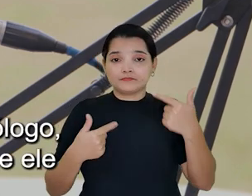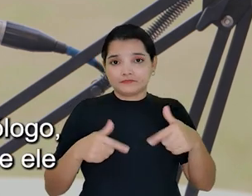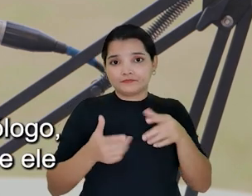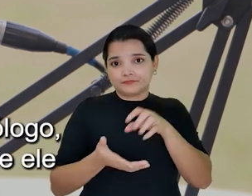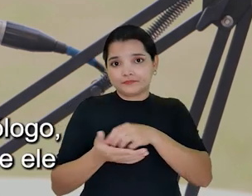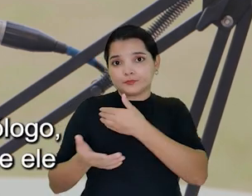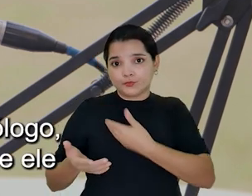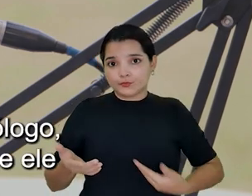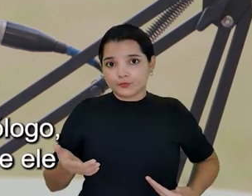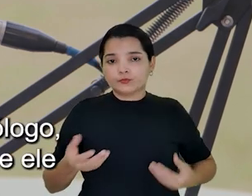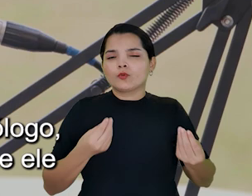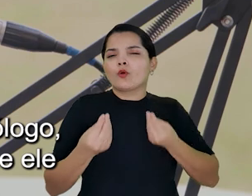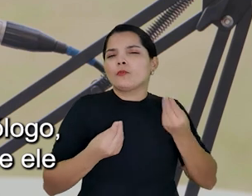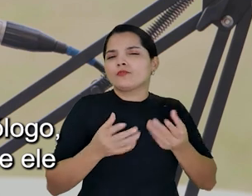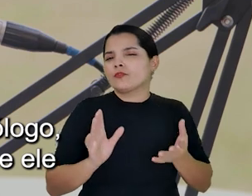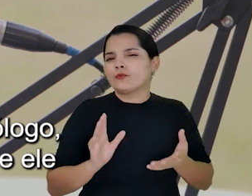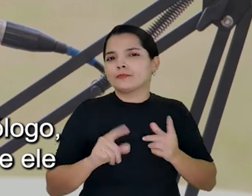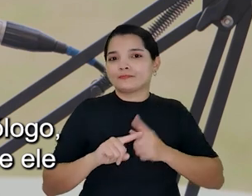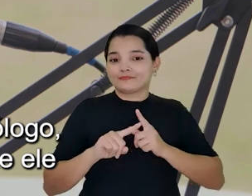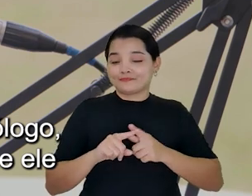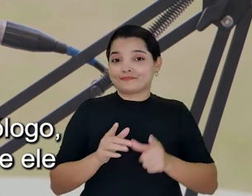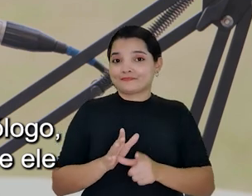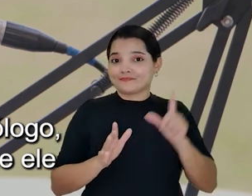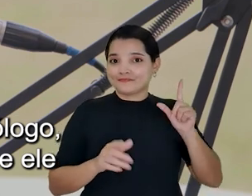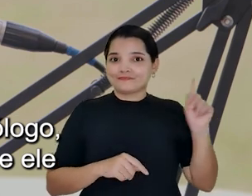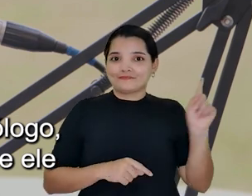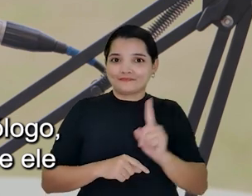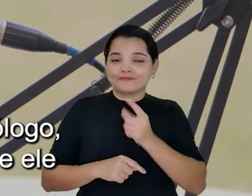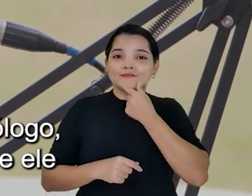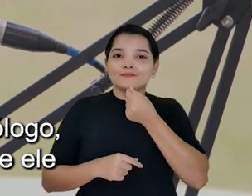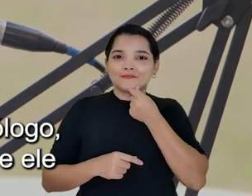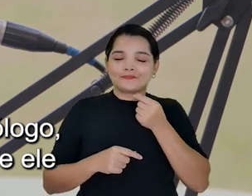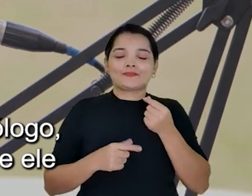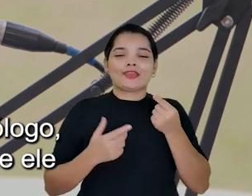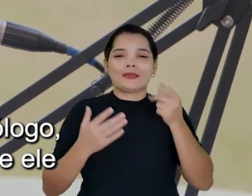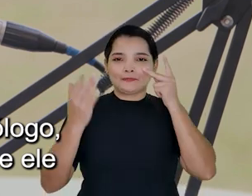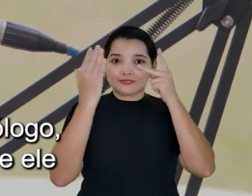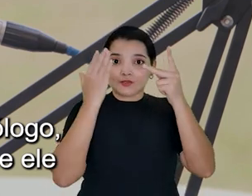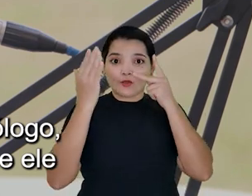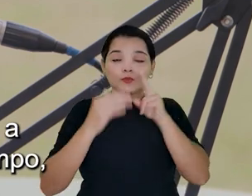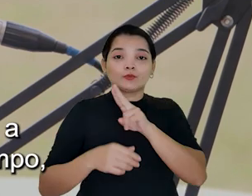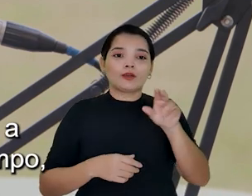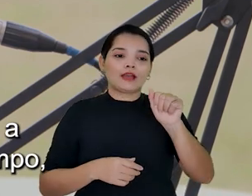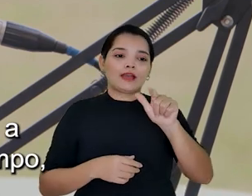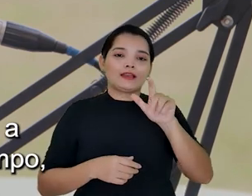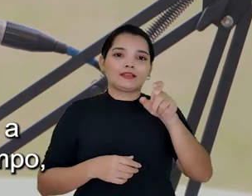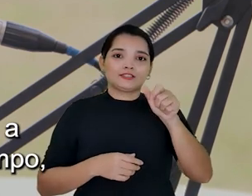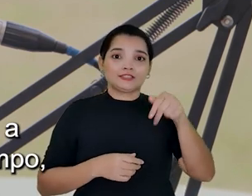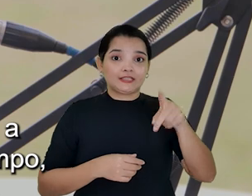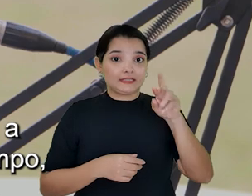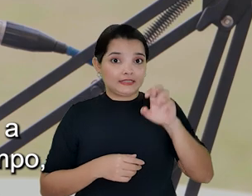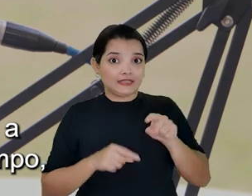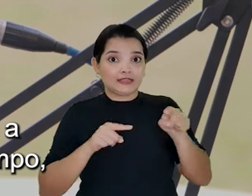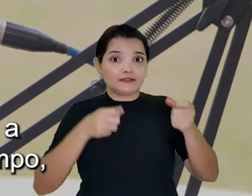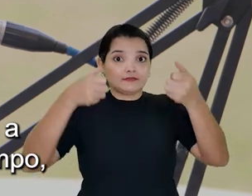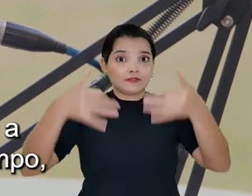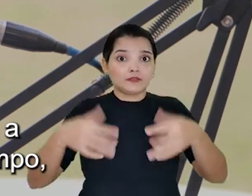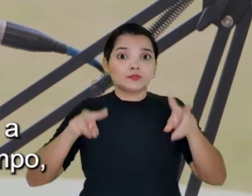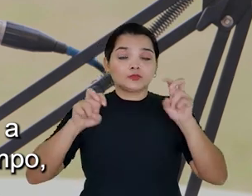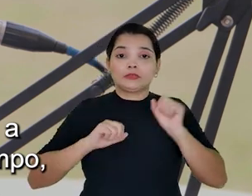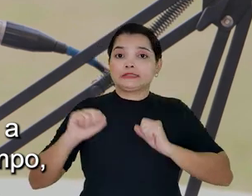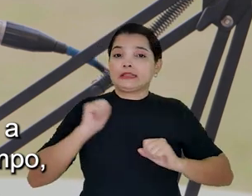o Alexandre Coimbra o psicólogo e conversou um pouco sobre ansiedade que ele recentemente lançou um livro sobre